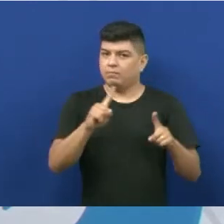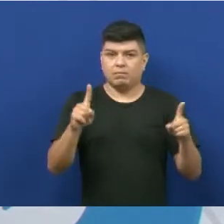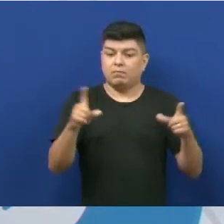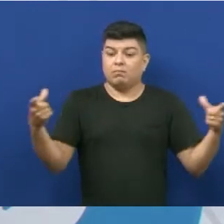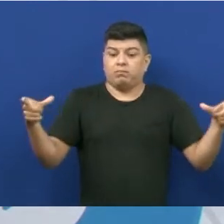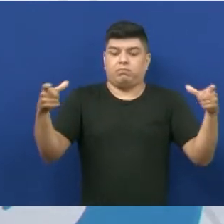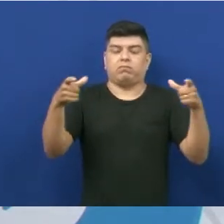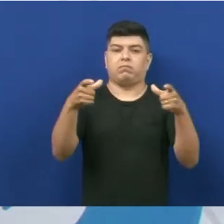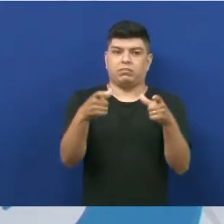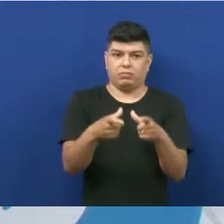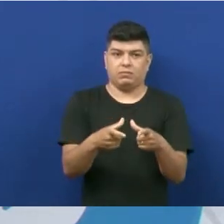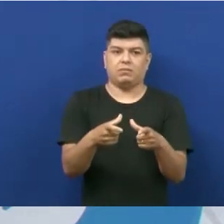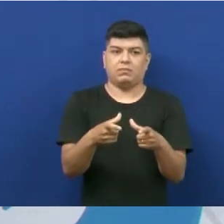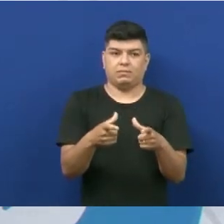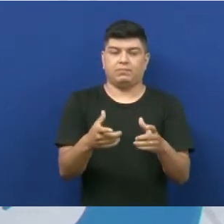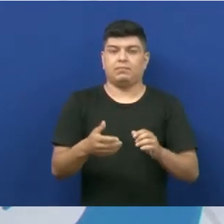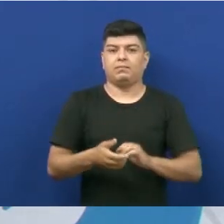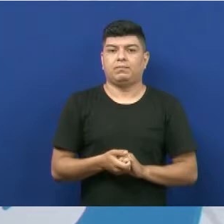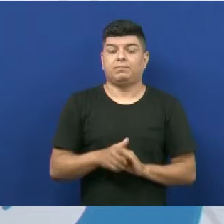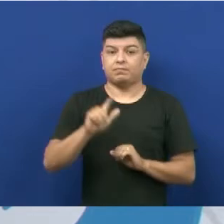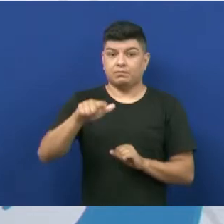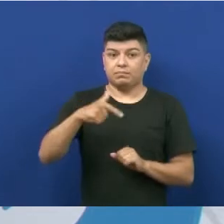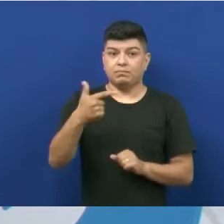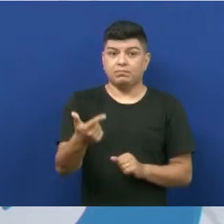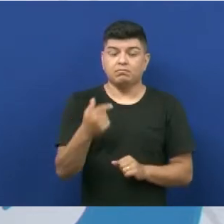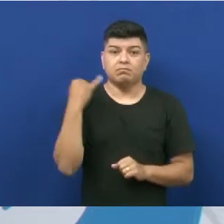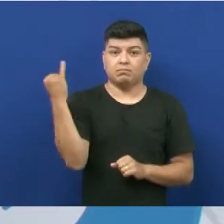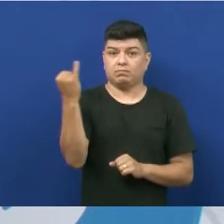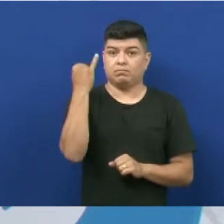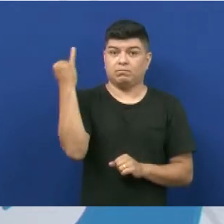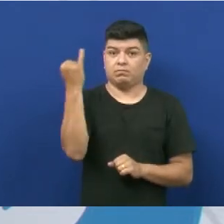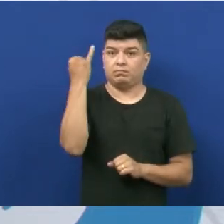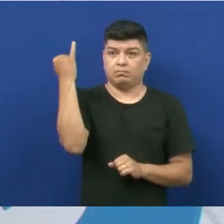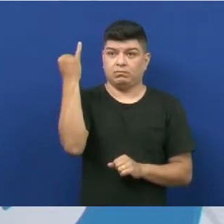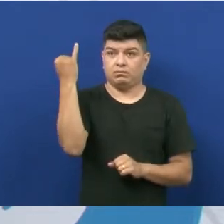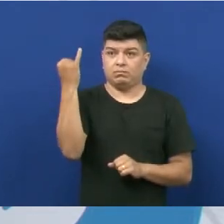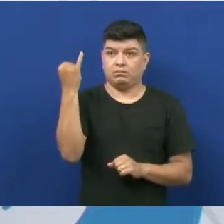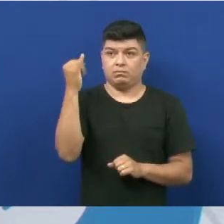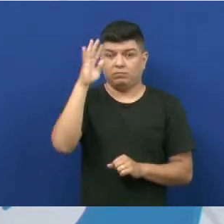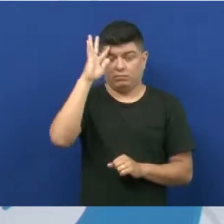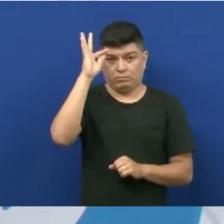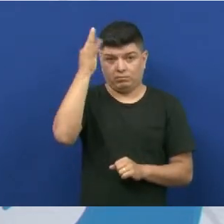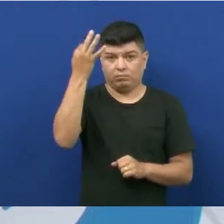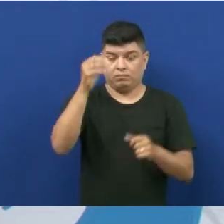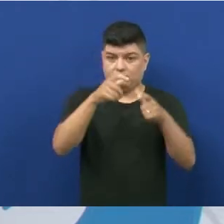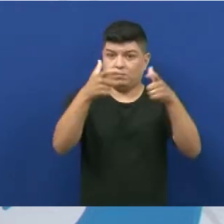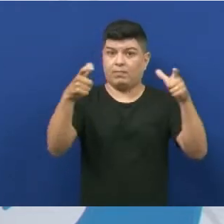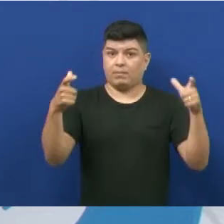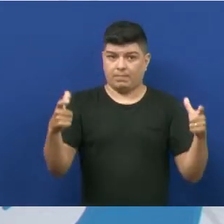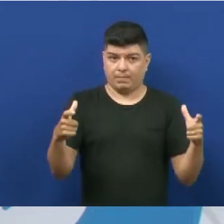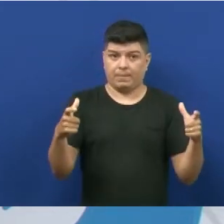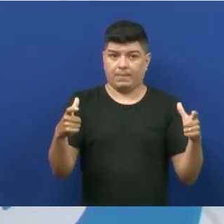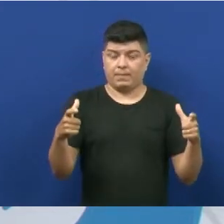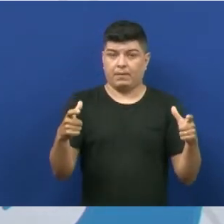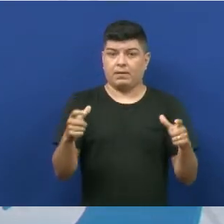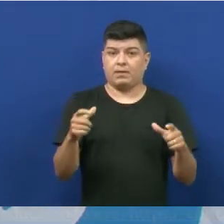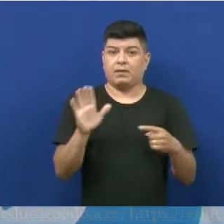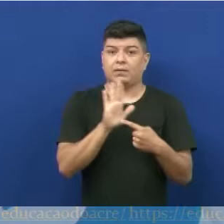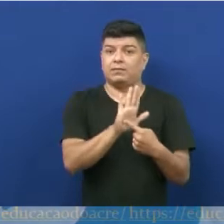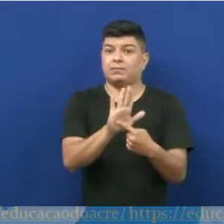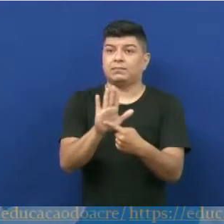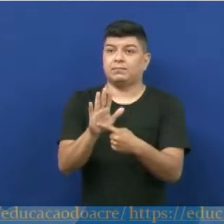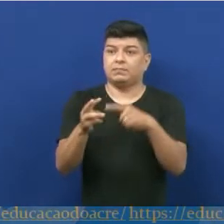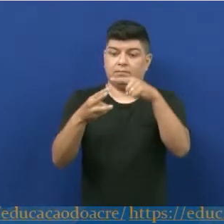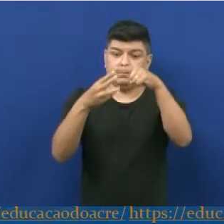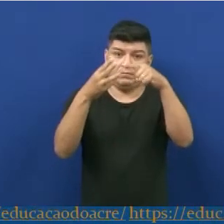vão reduzir. E outra questão importante sobre o fenômeno da dilatação é que ele aparece nos